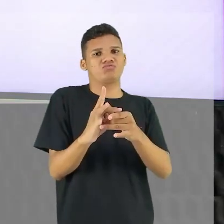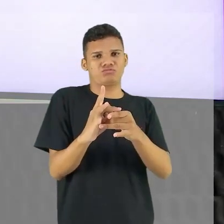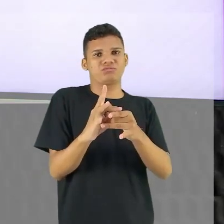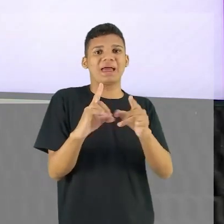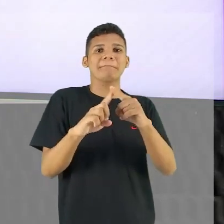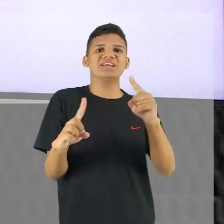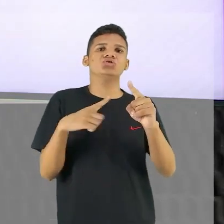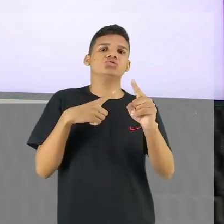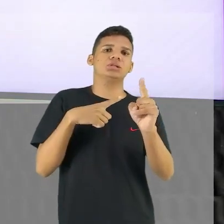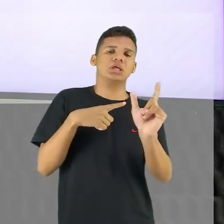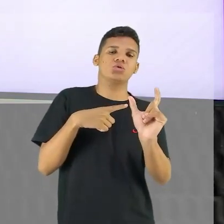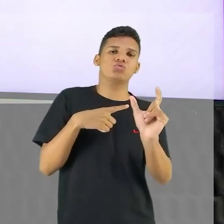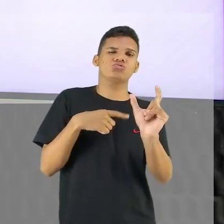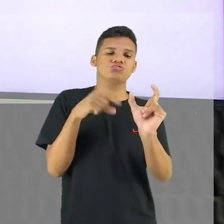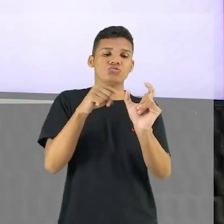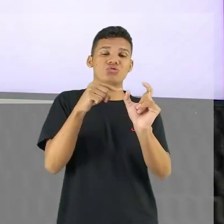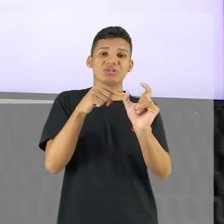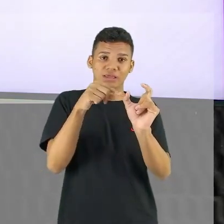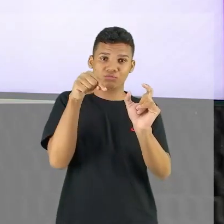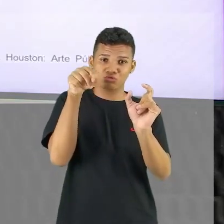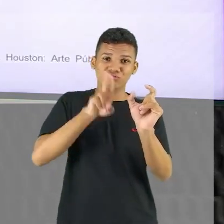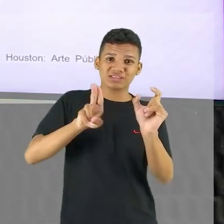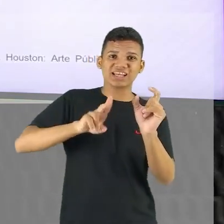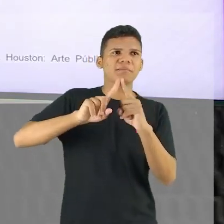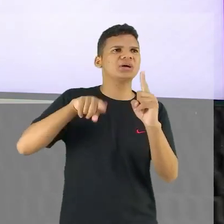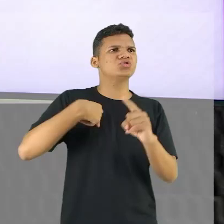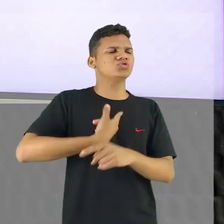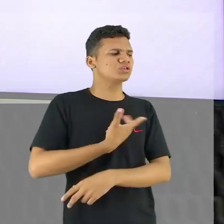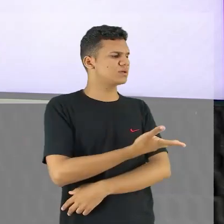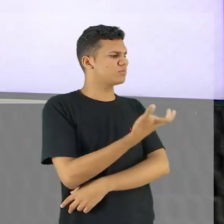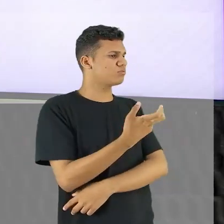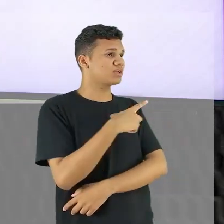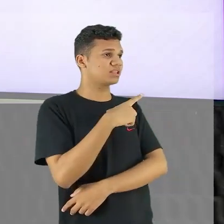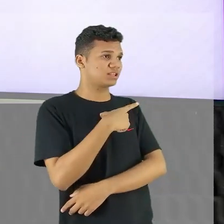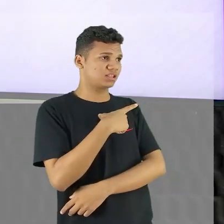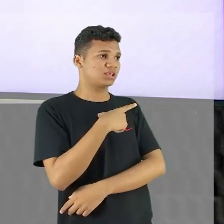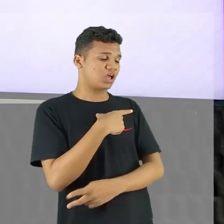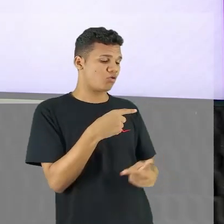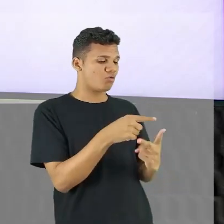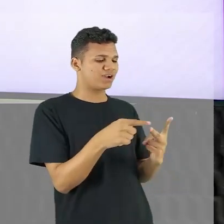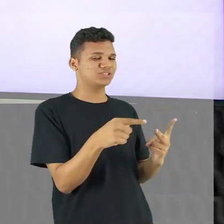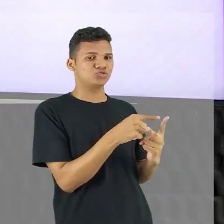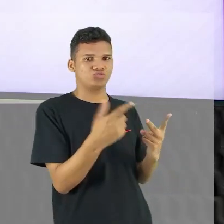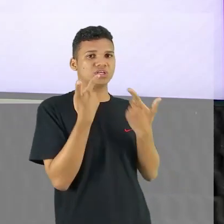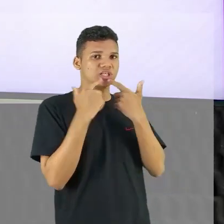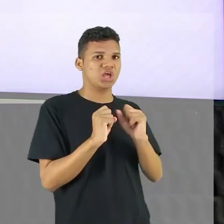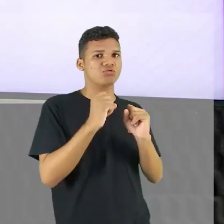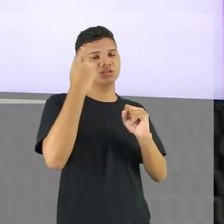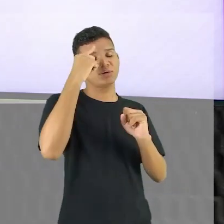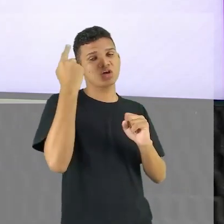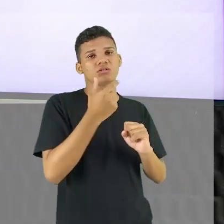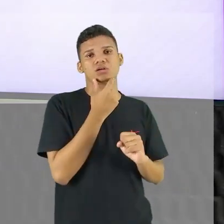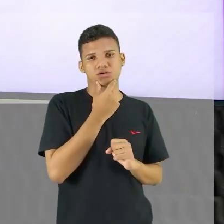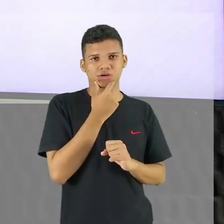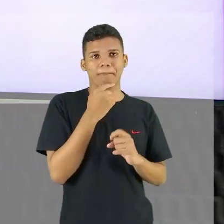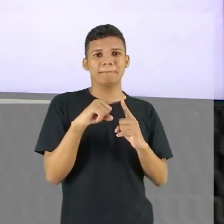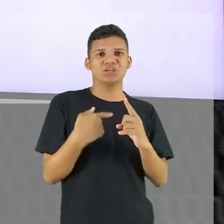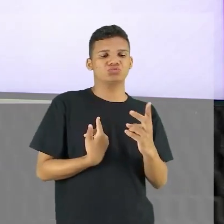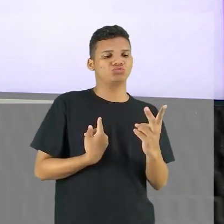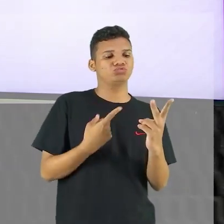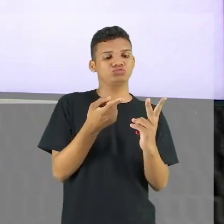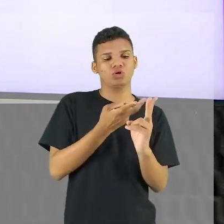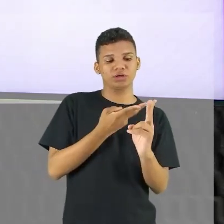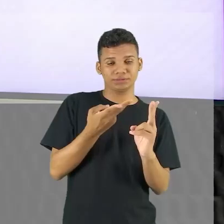termo e por essa introdução aqui, a gente observa essa convergência. Ou seja, os dois